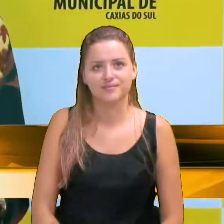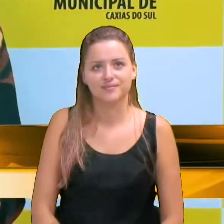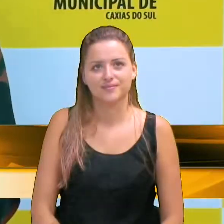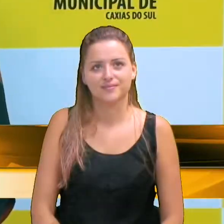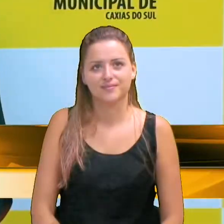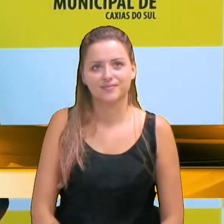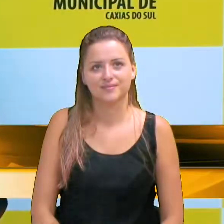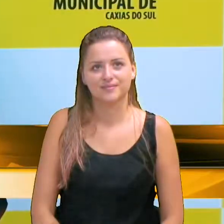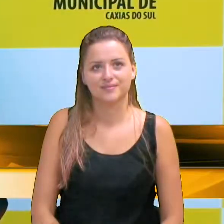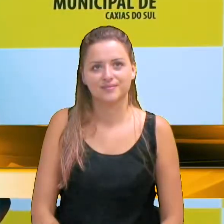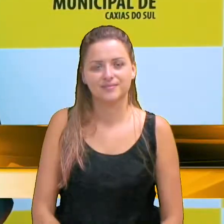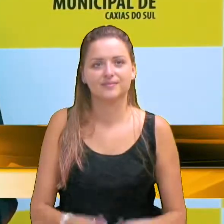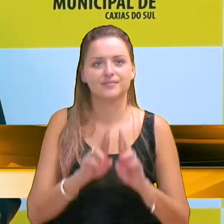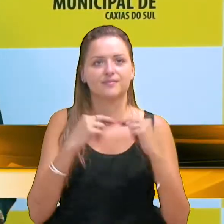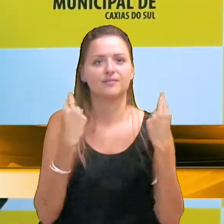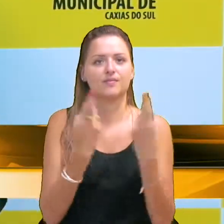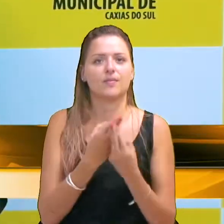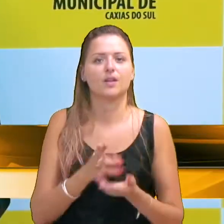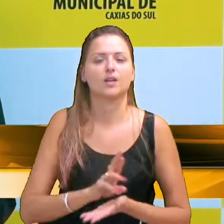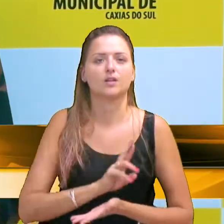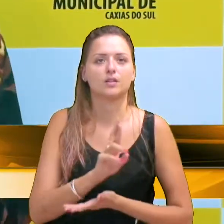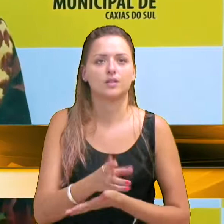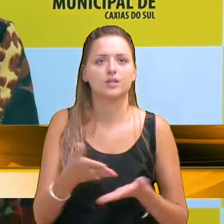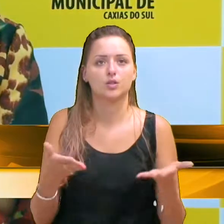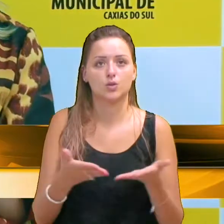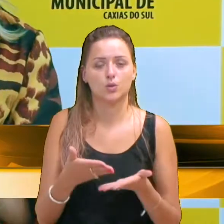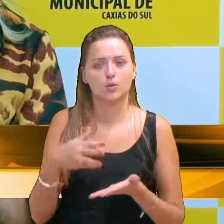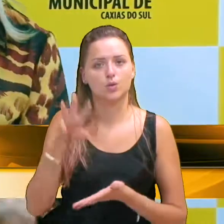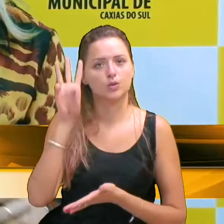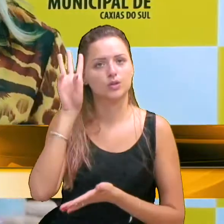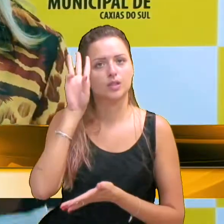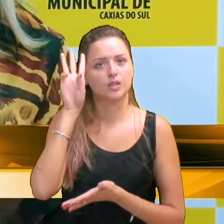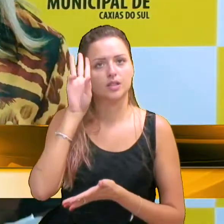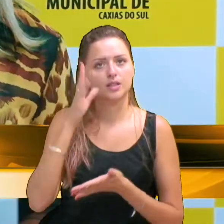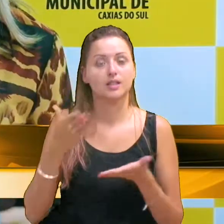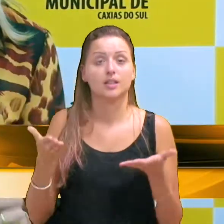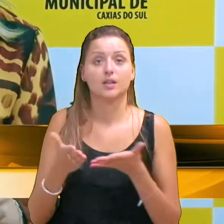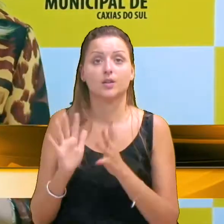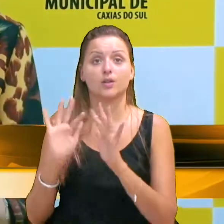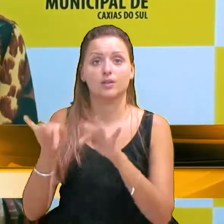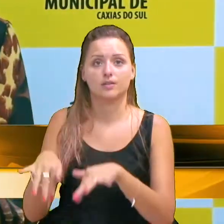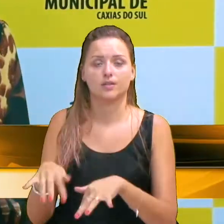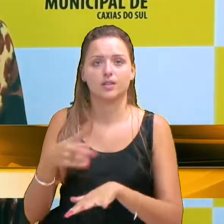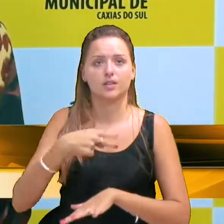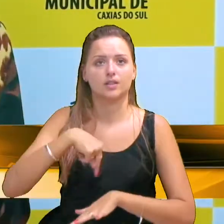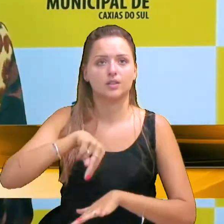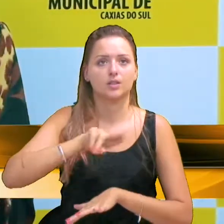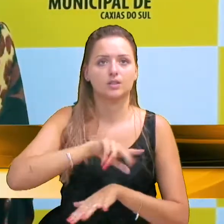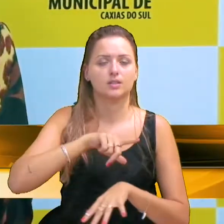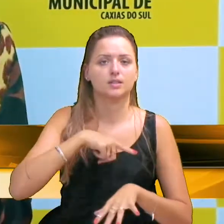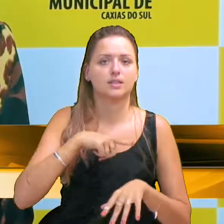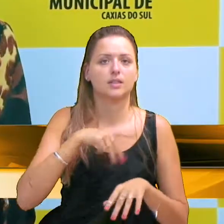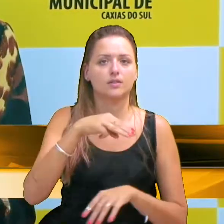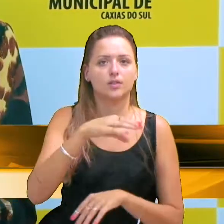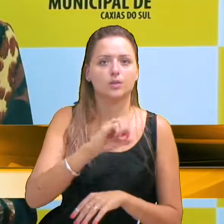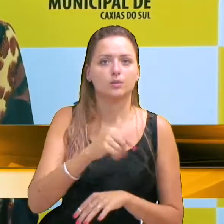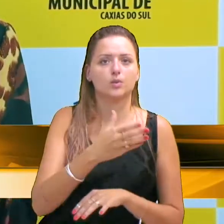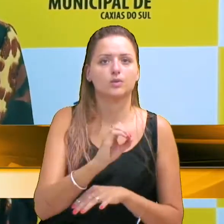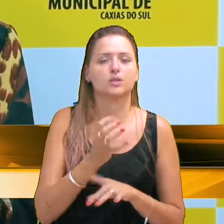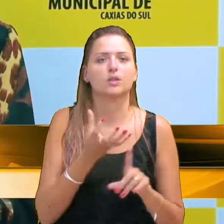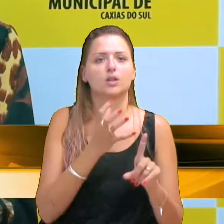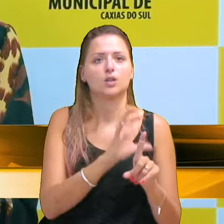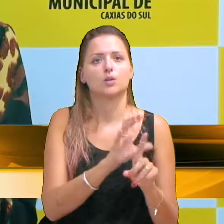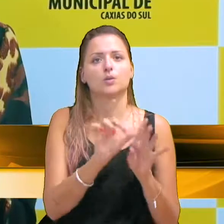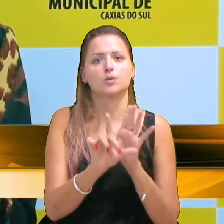dia. Sessão representativa desta terça-feira chegou ao final e a gente teve, então, a moção de repúdio